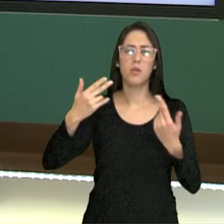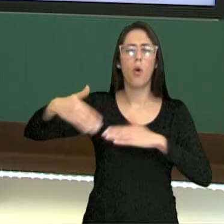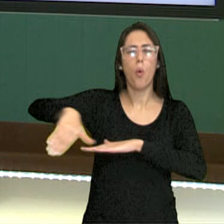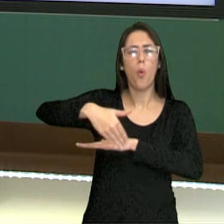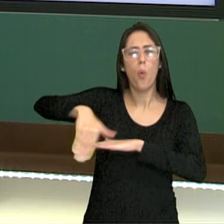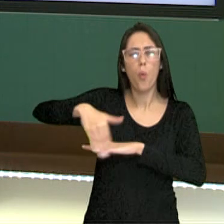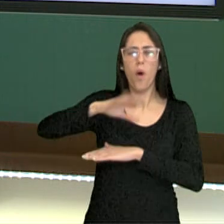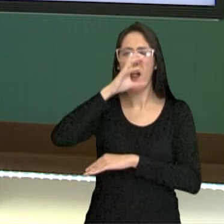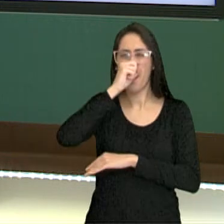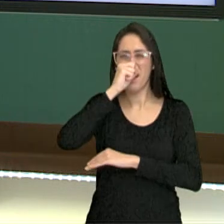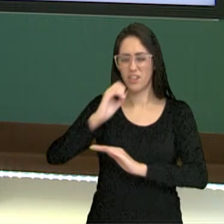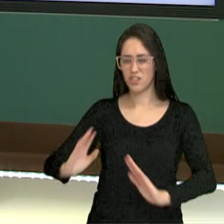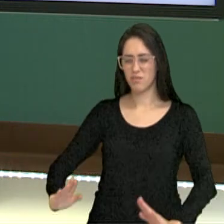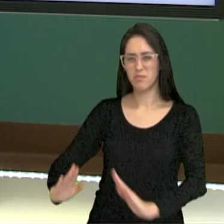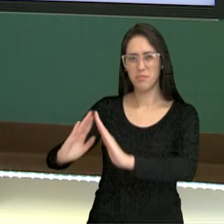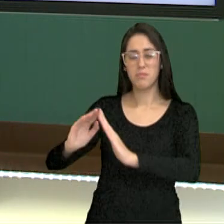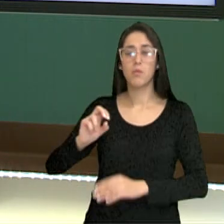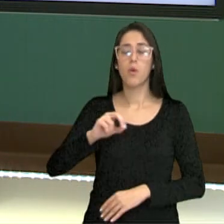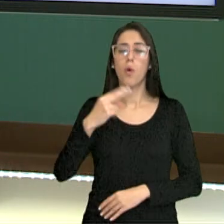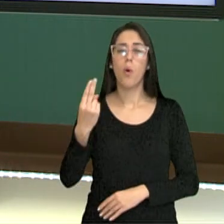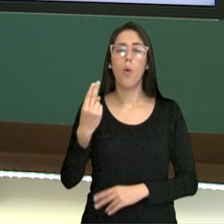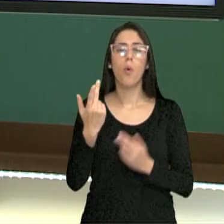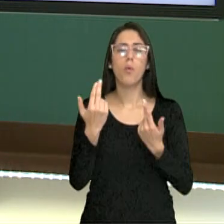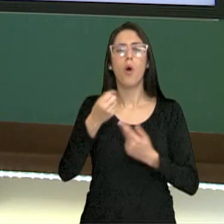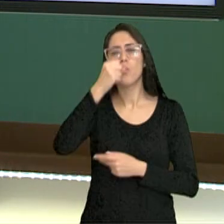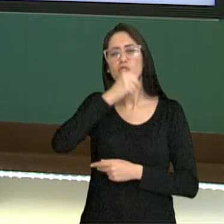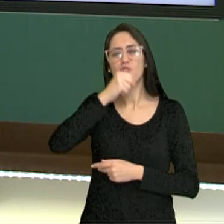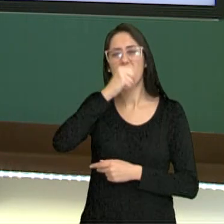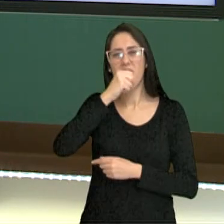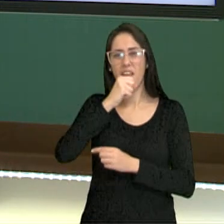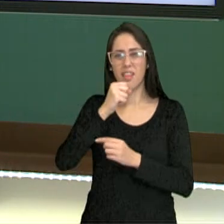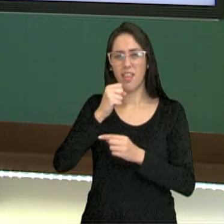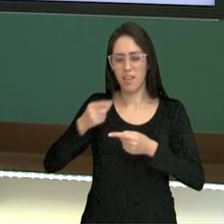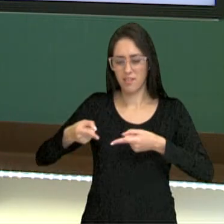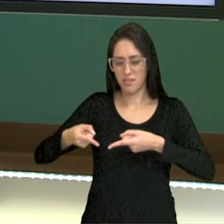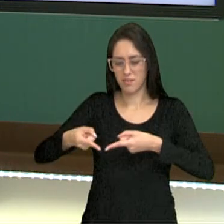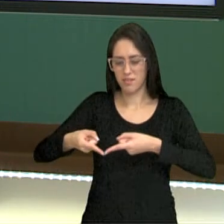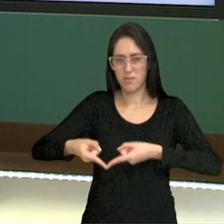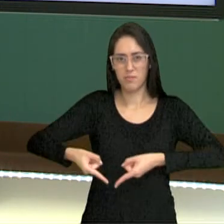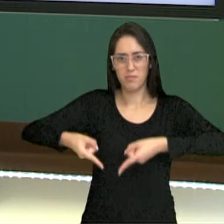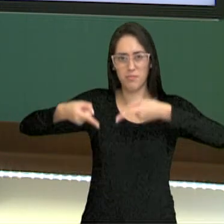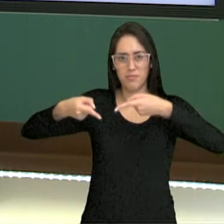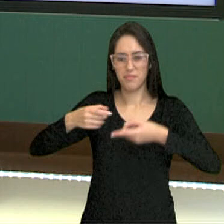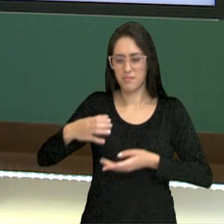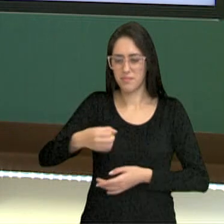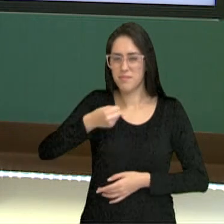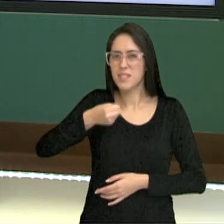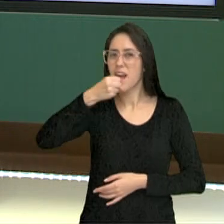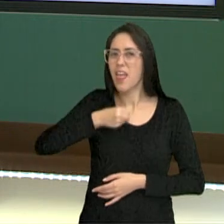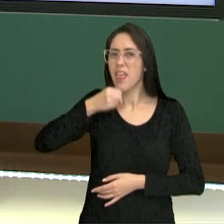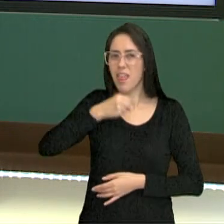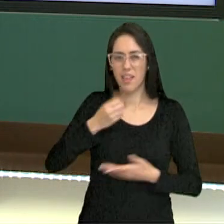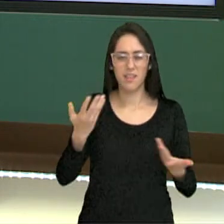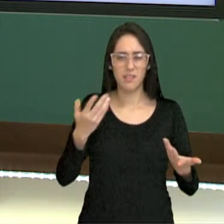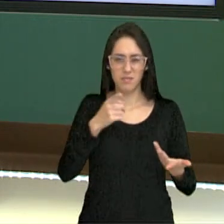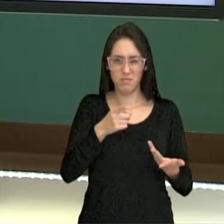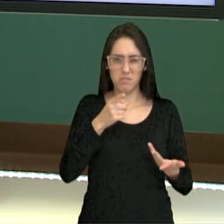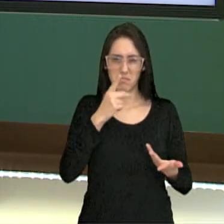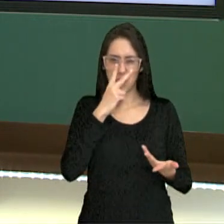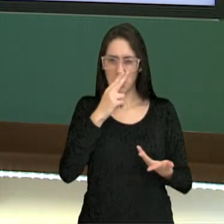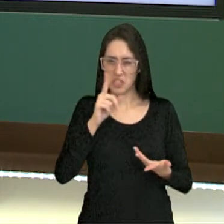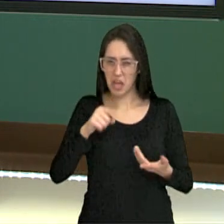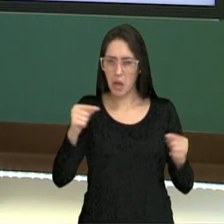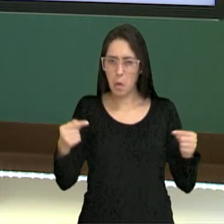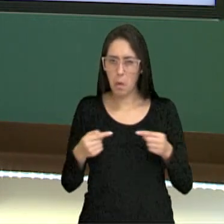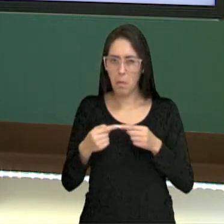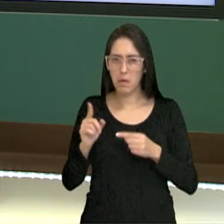ou, por exemplo, o copinho do sorvete tem o formato de cone, será que ele pode ser um sólido de revolução? Pensa um pouquinho. E